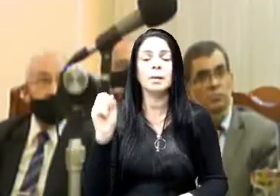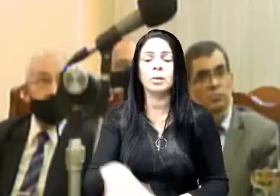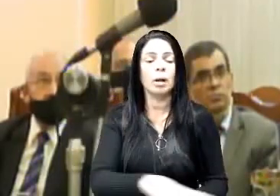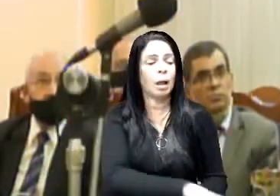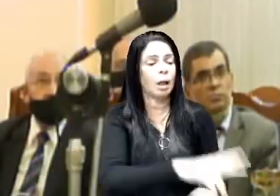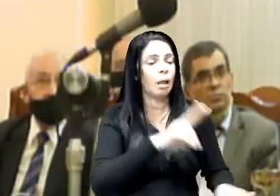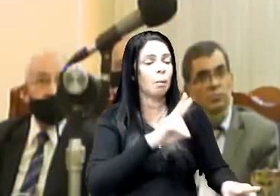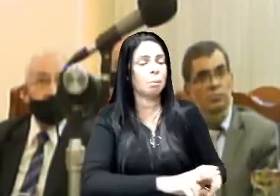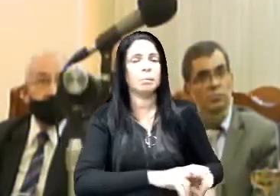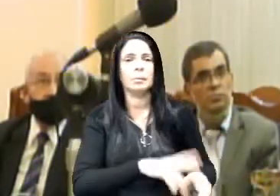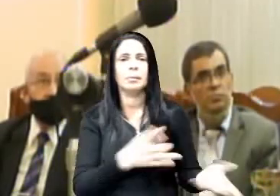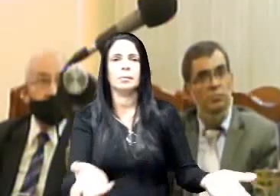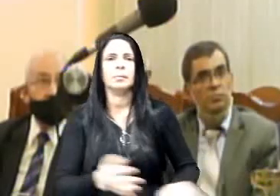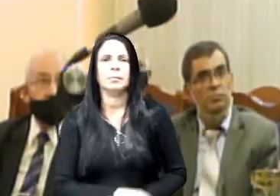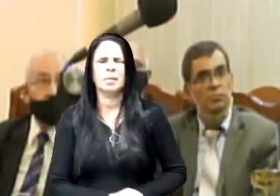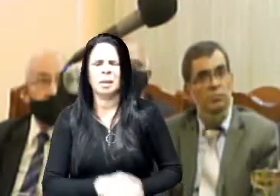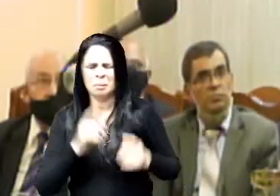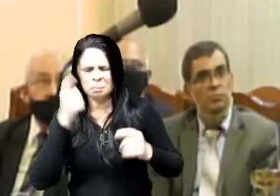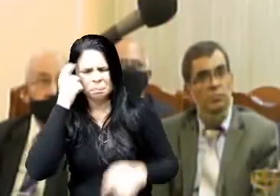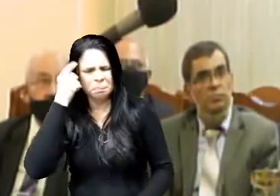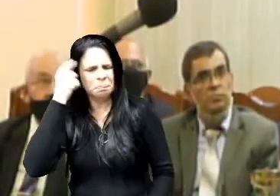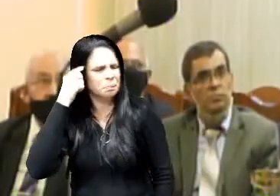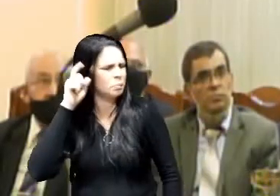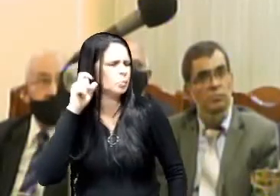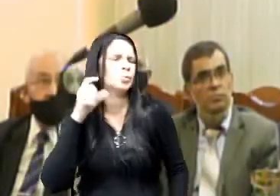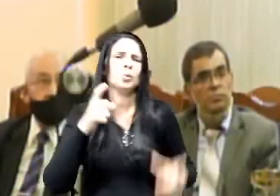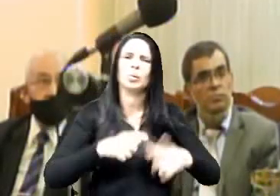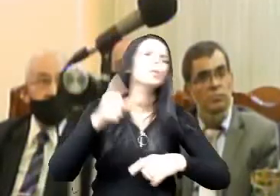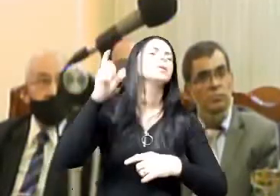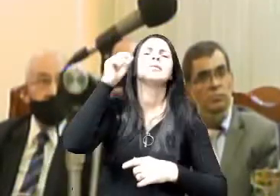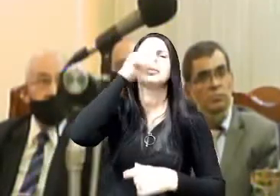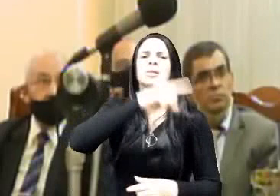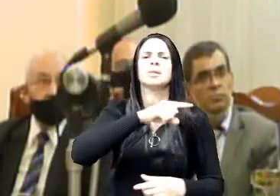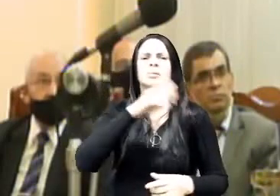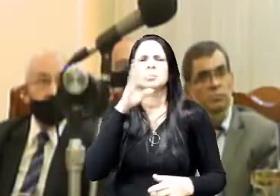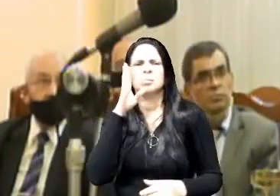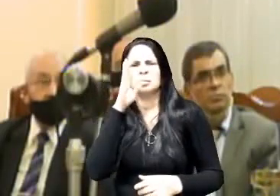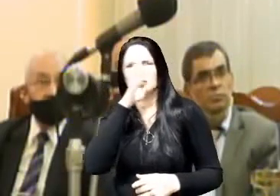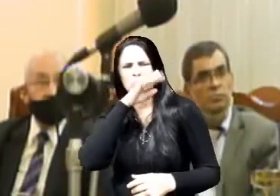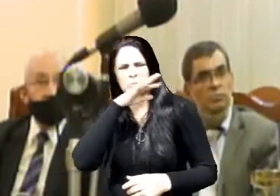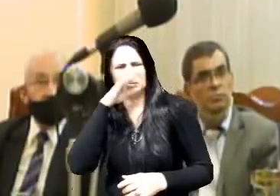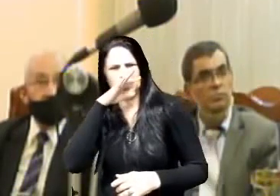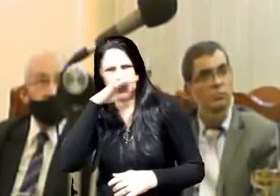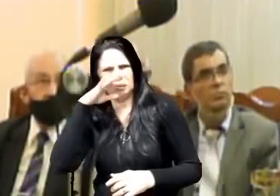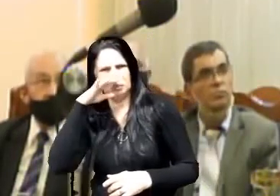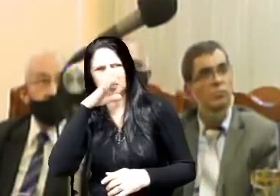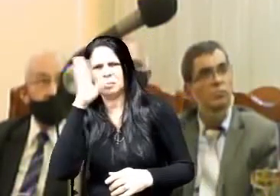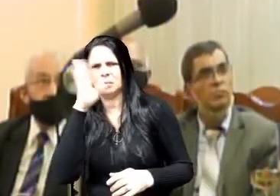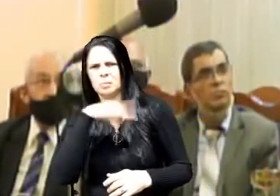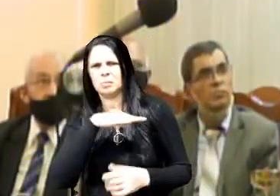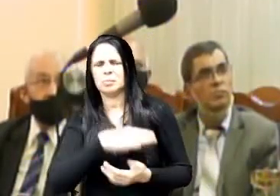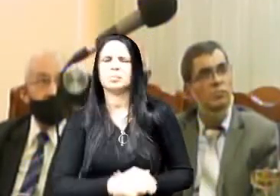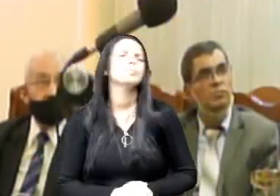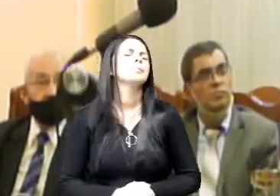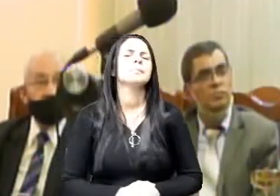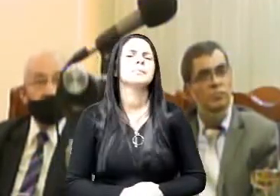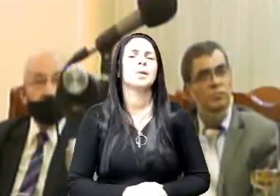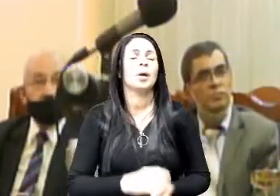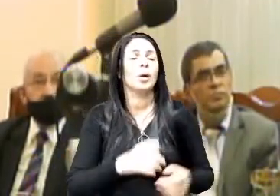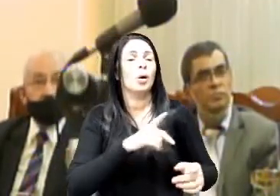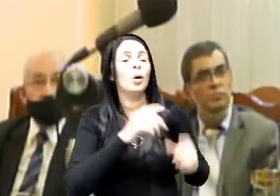difícil. Pense em um lugar inóspito, mal cheiroso, onde Paulo foi jogado